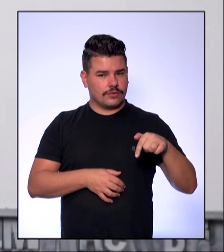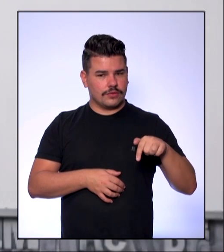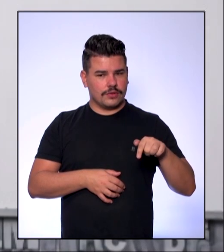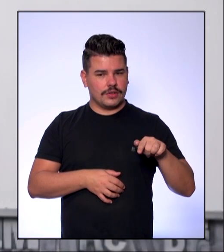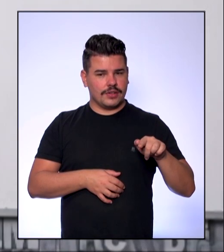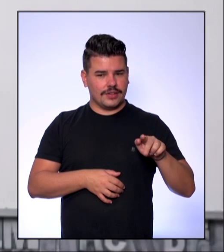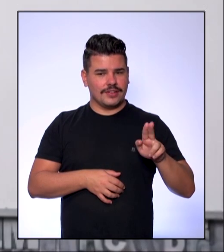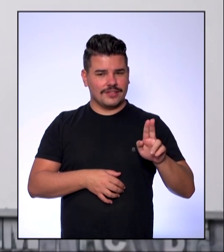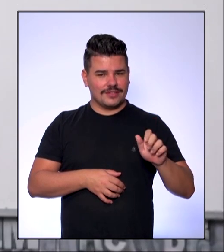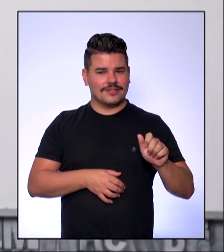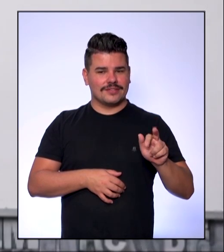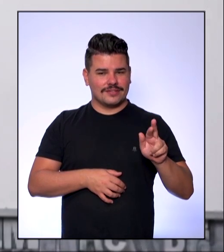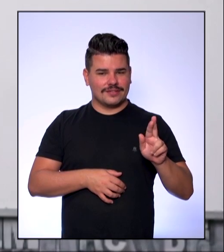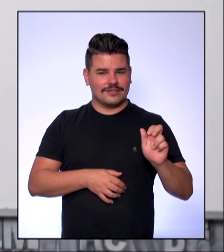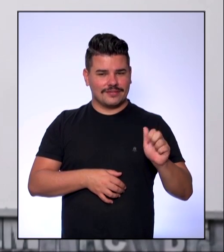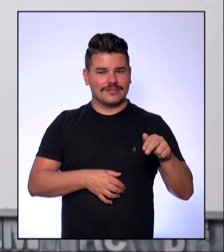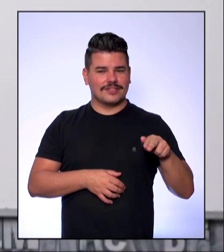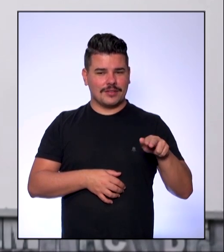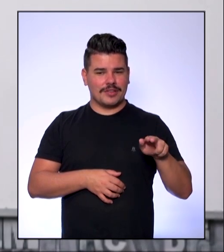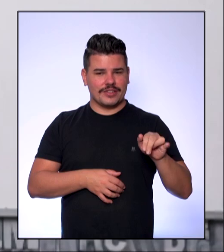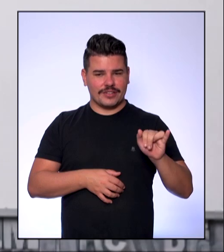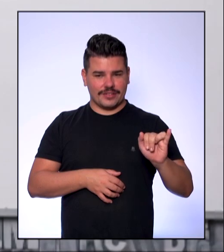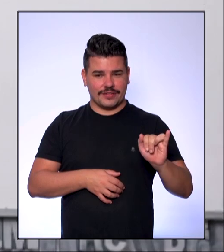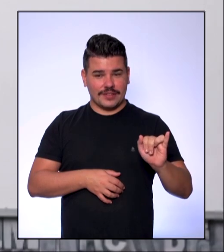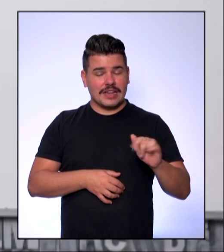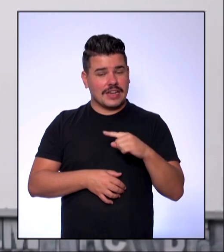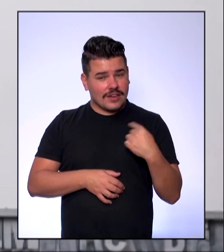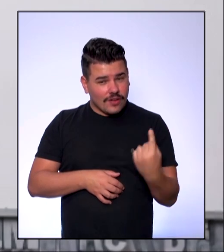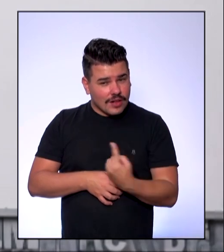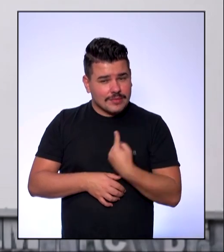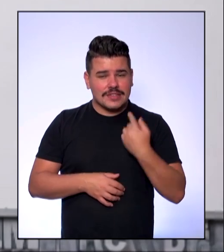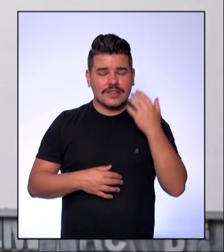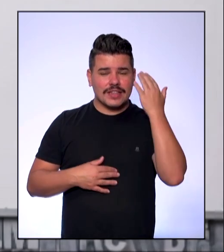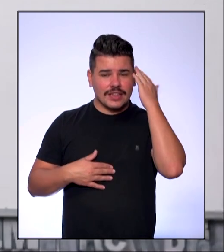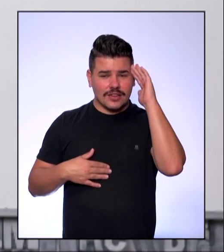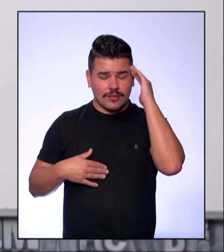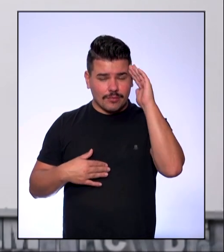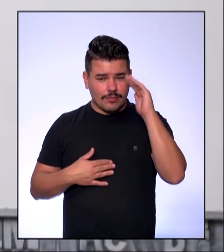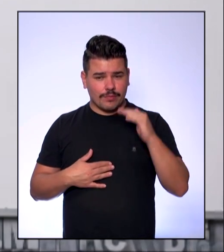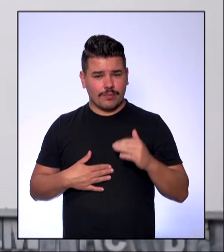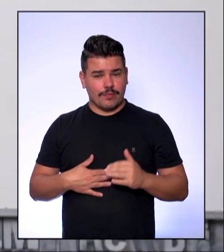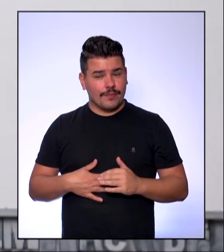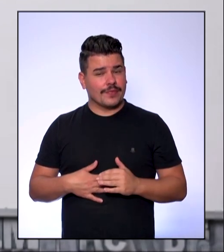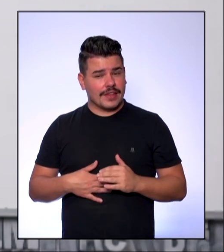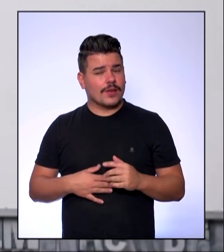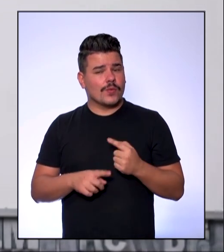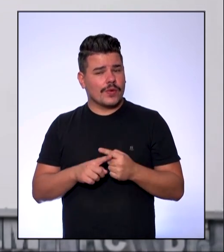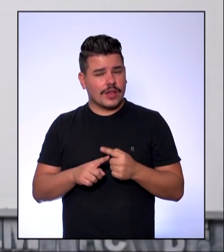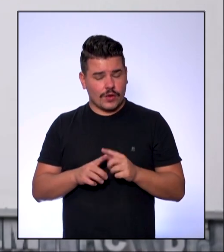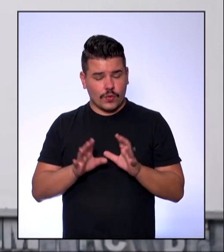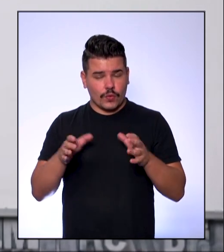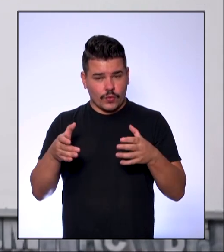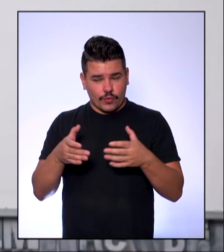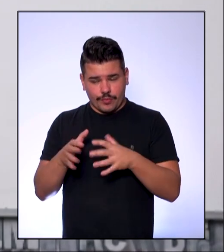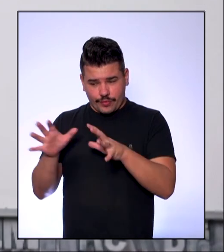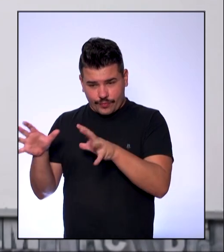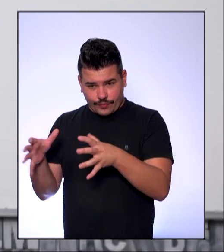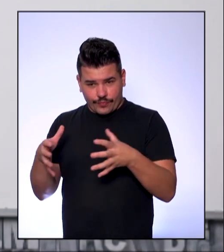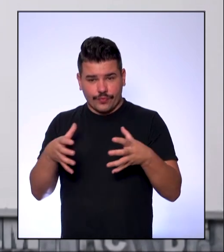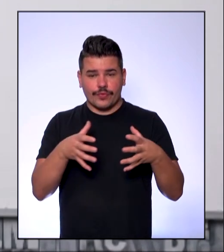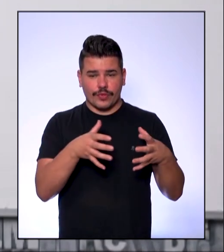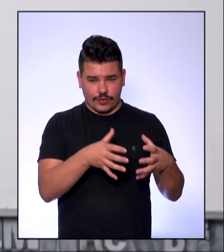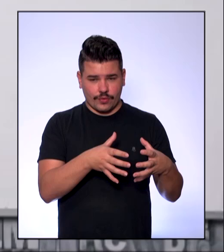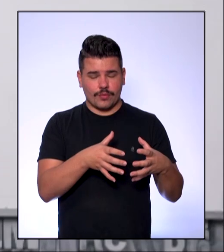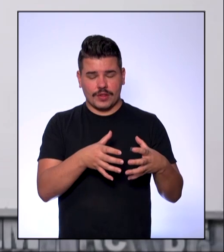E aí nós precisamos entender que além do tronco Tupi-Guarani, nós temos